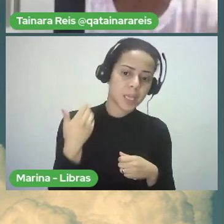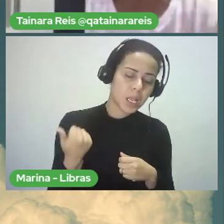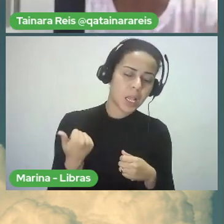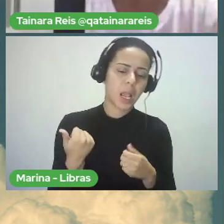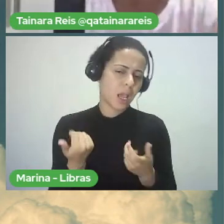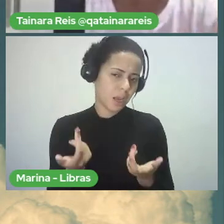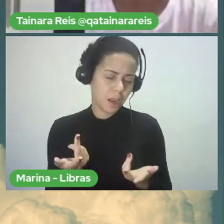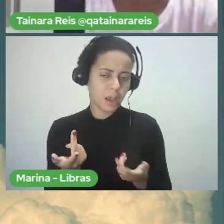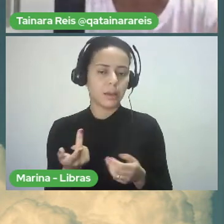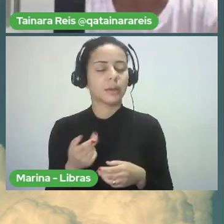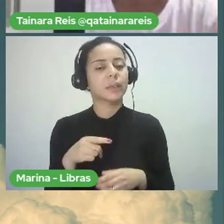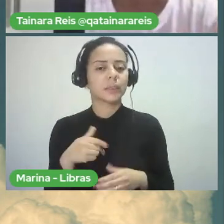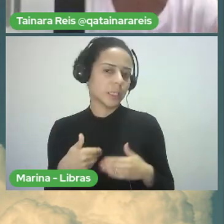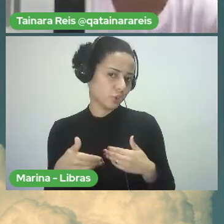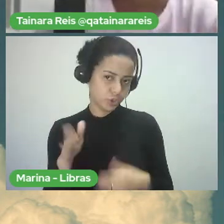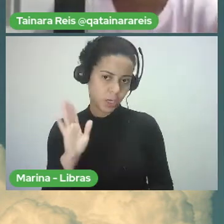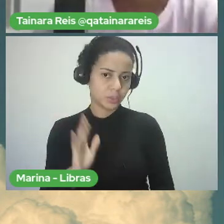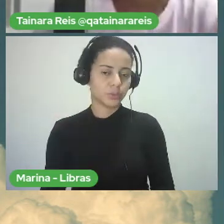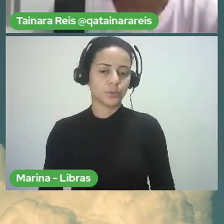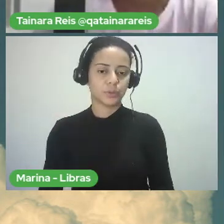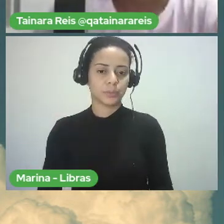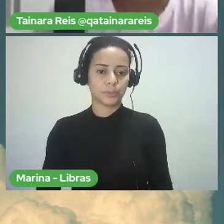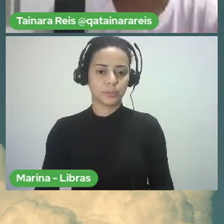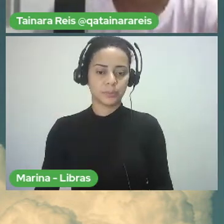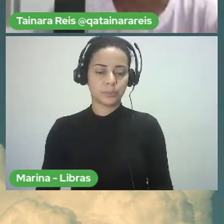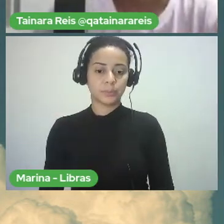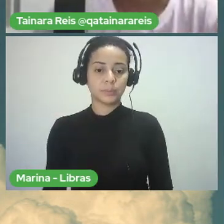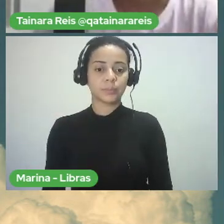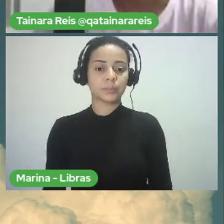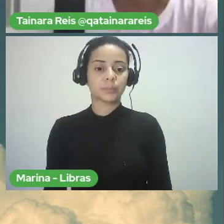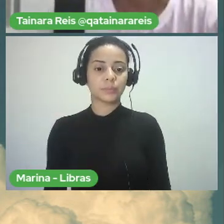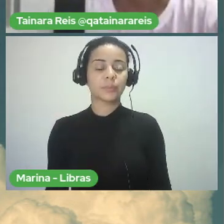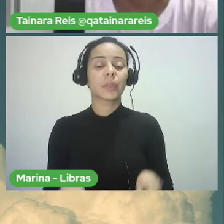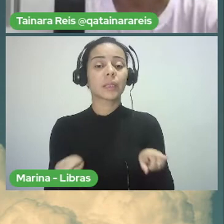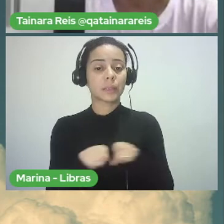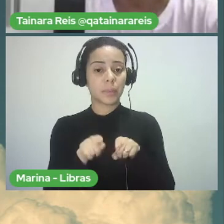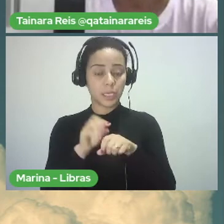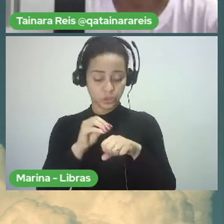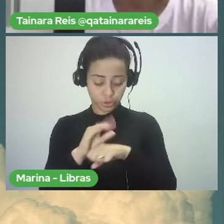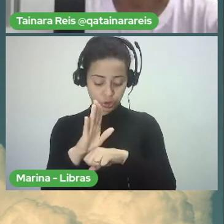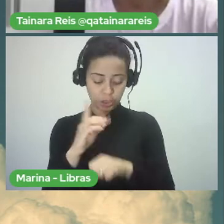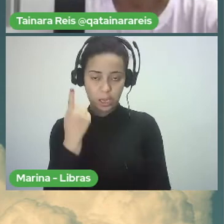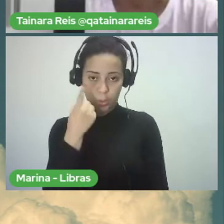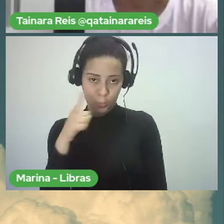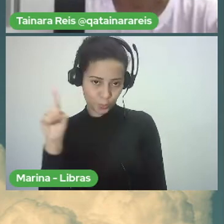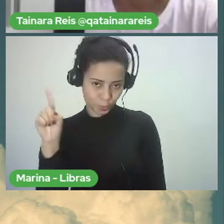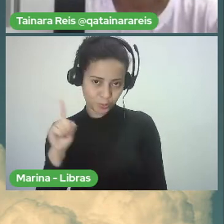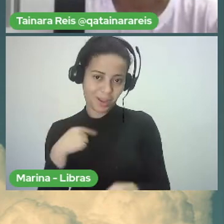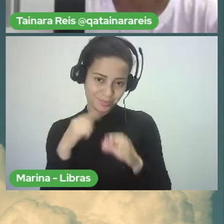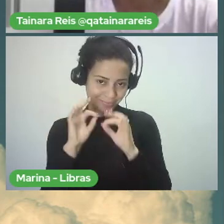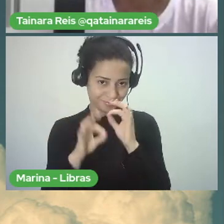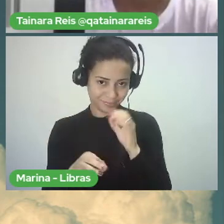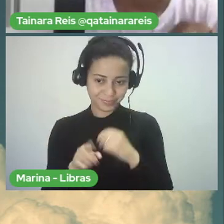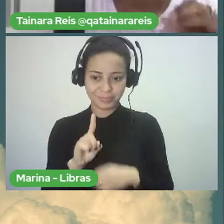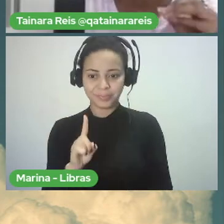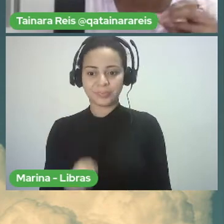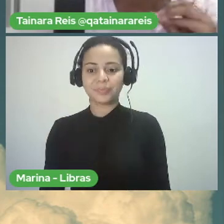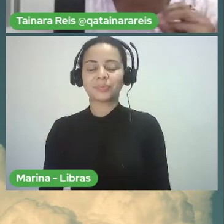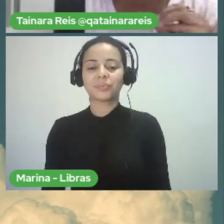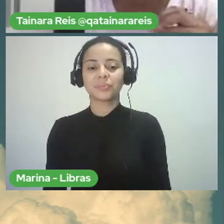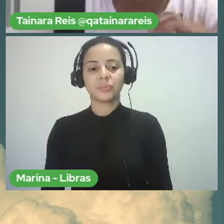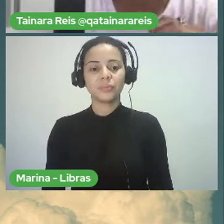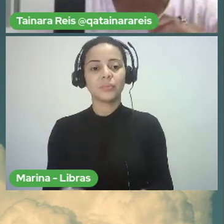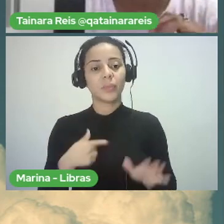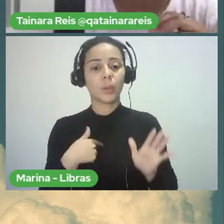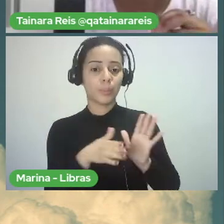por diante, certo? E, por fim, minhas dicas finais, para não nos alongarmos tanto, proponha uma prática de